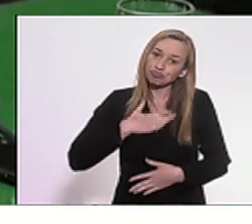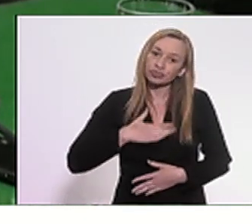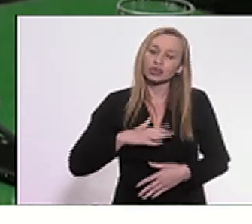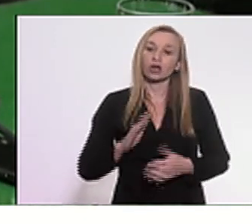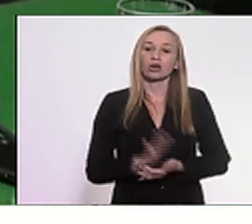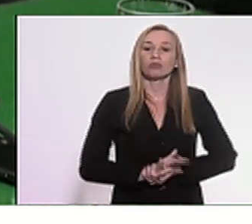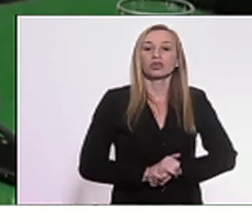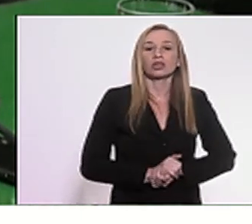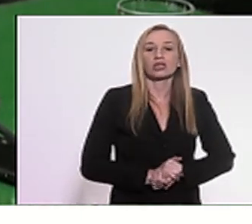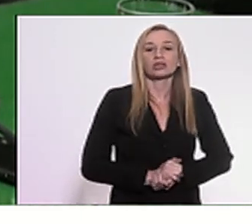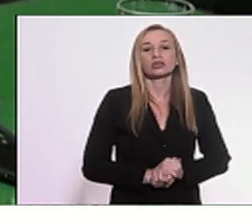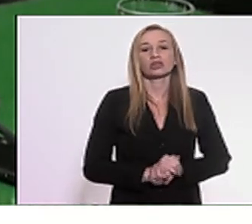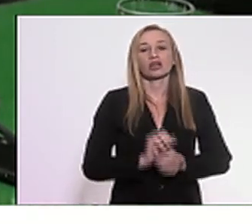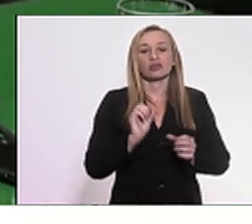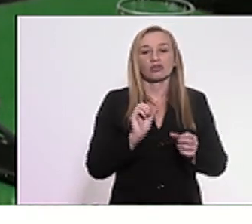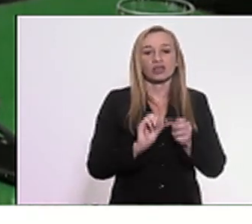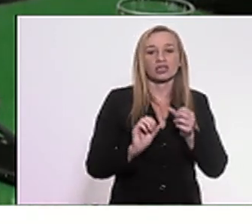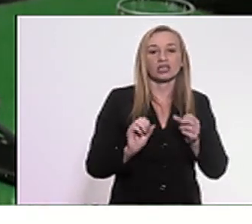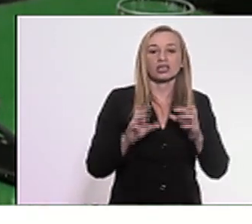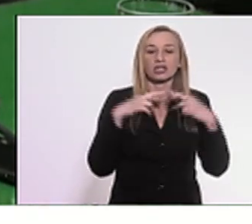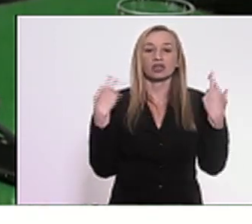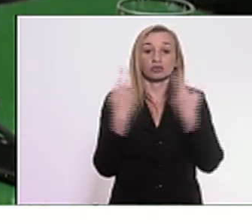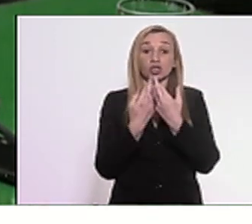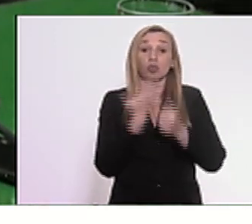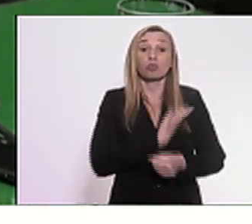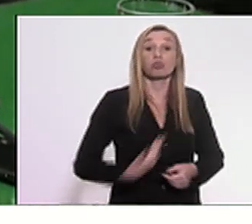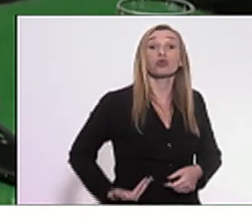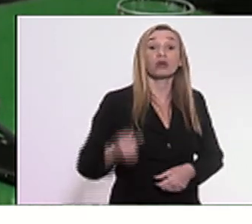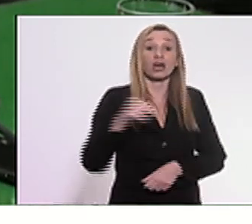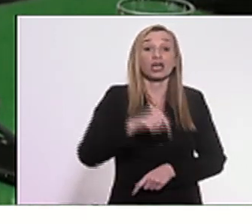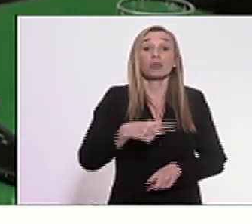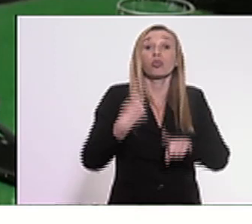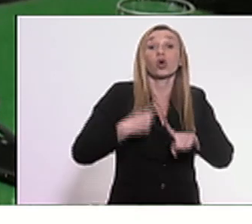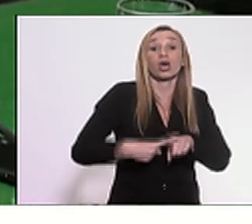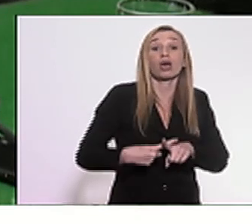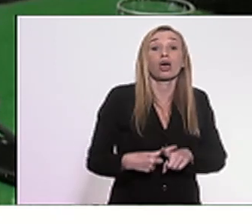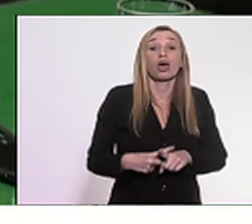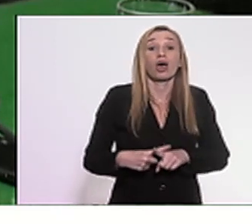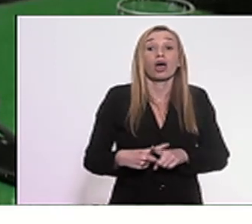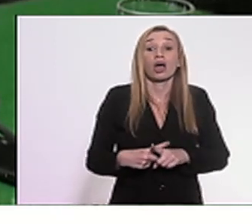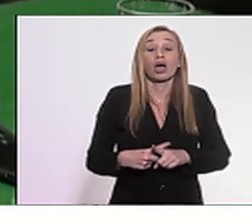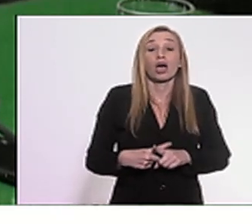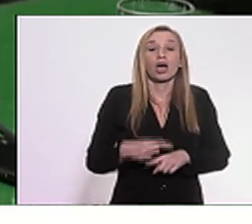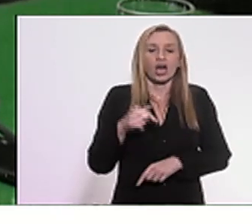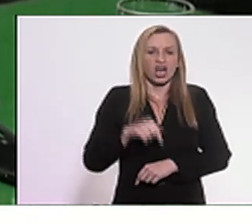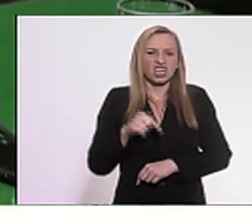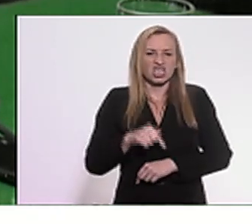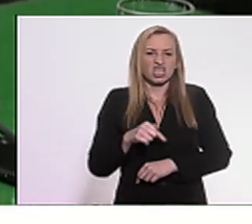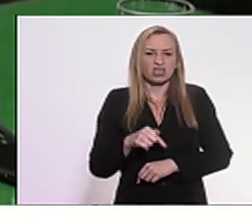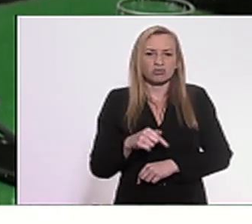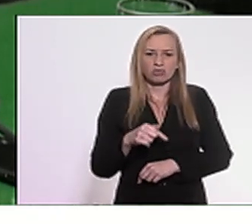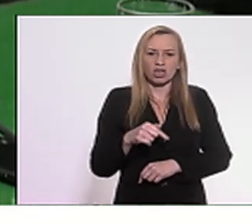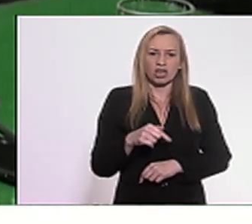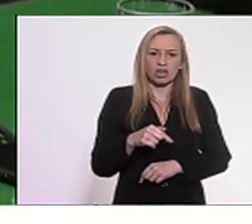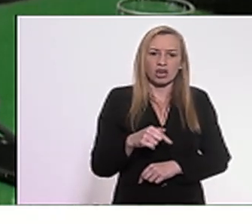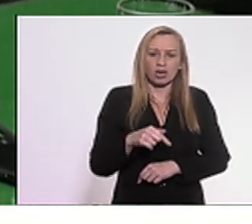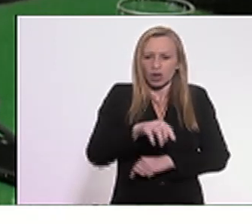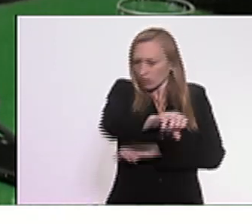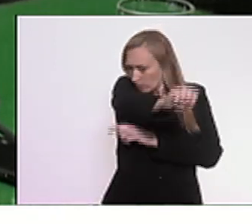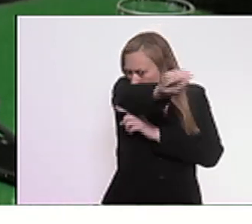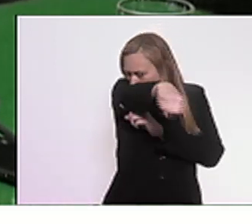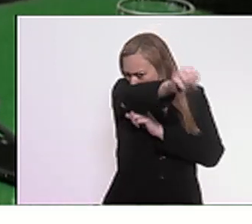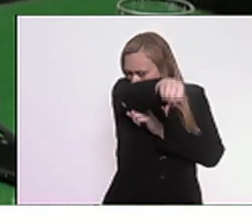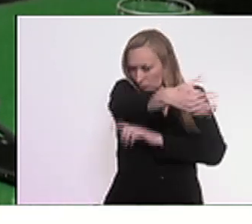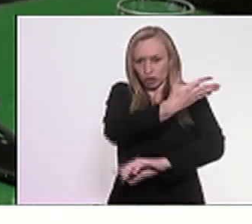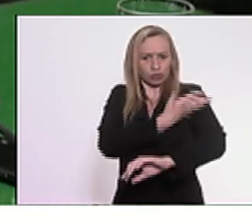de estar realizando essa audiência pública aqui, porque isso aqui não vai ser um elefante branco. Eu